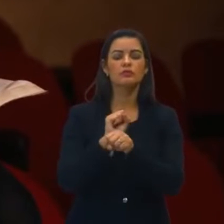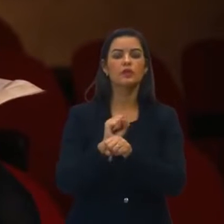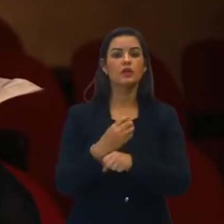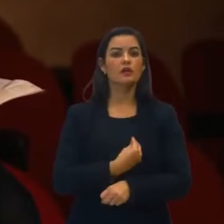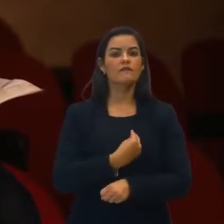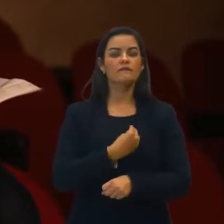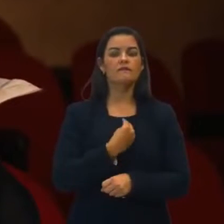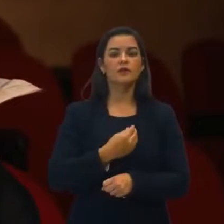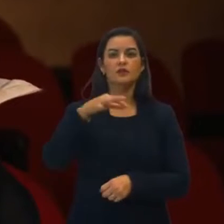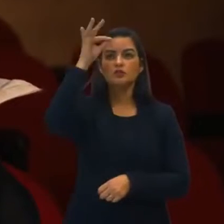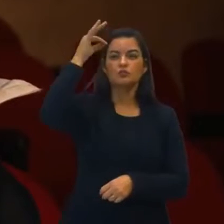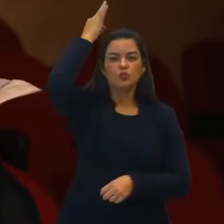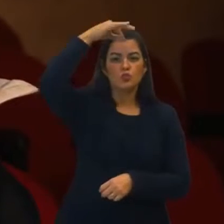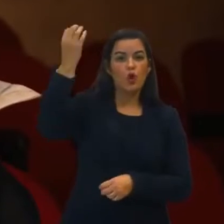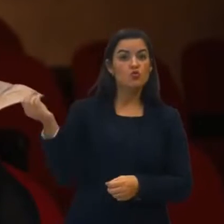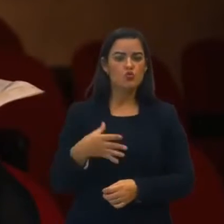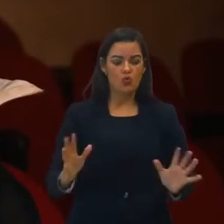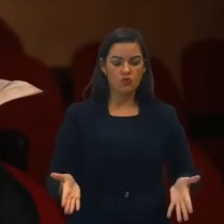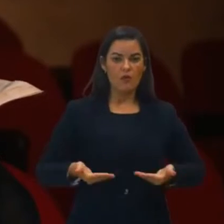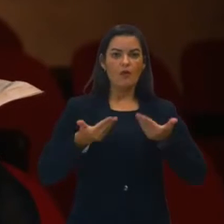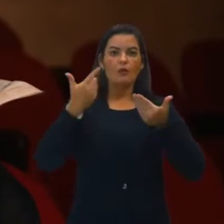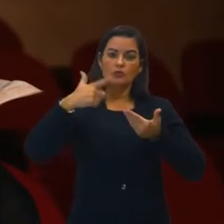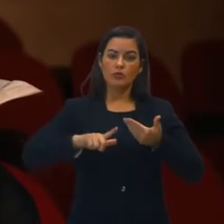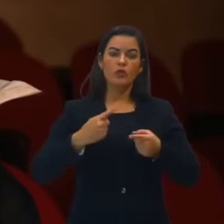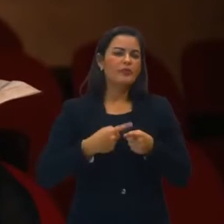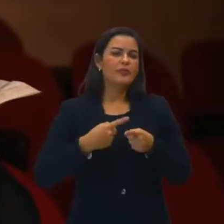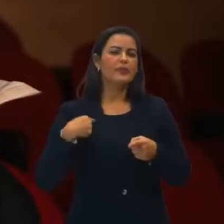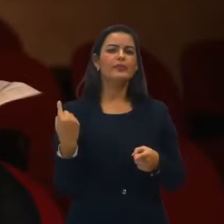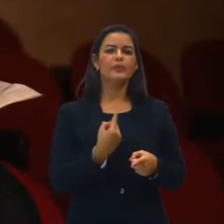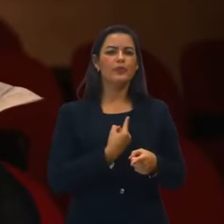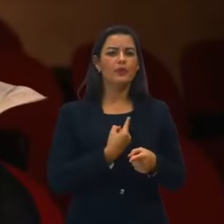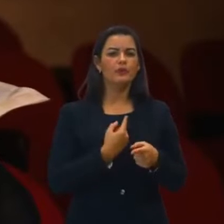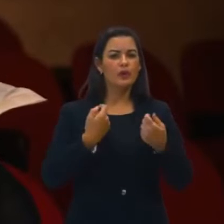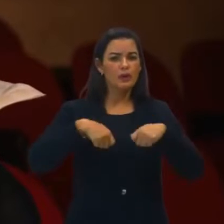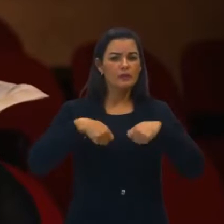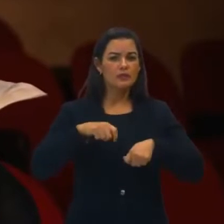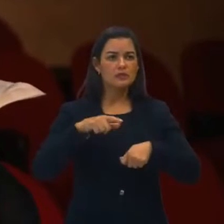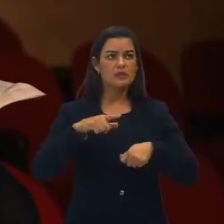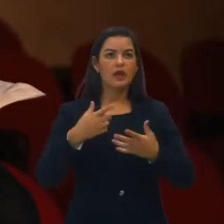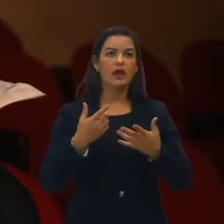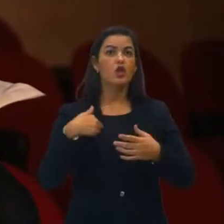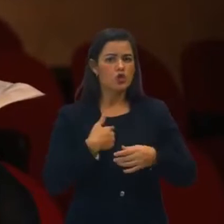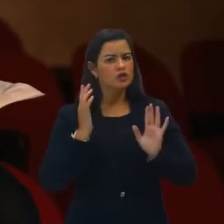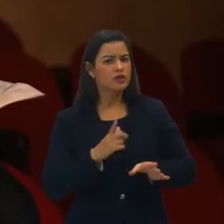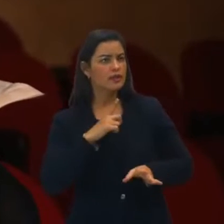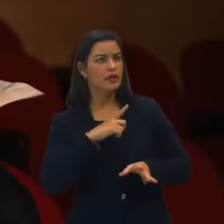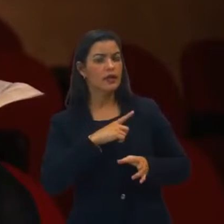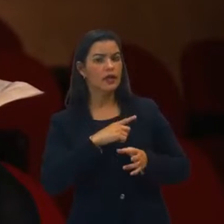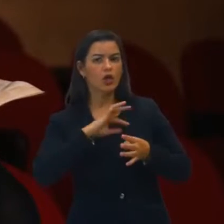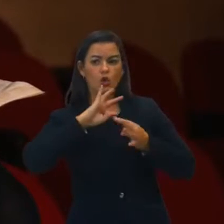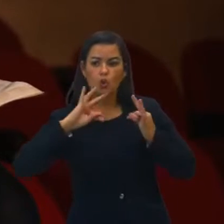não porque nós tenhamos todas as ferramentas